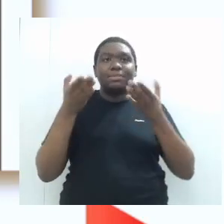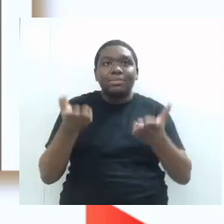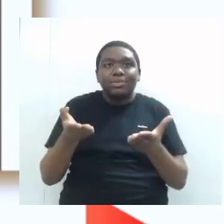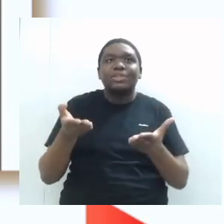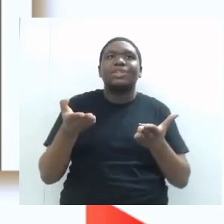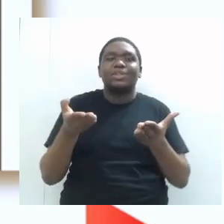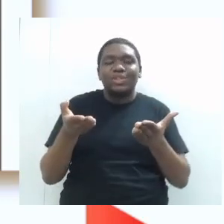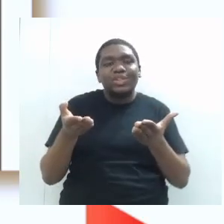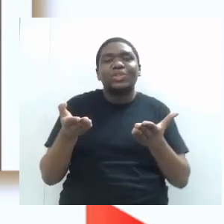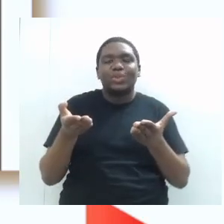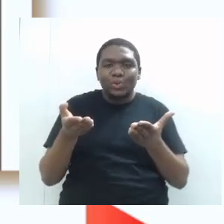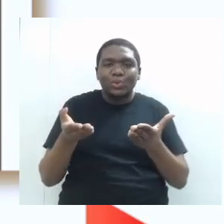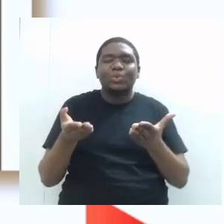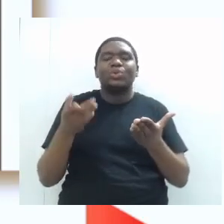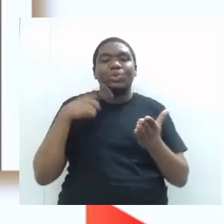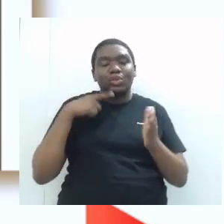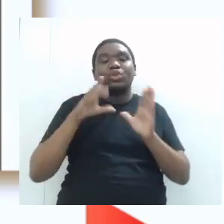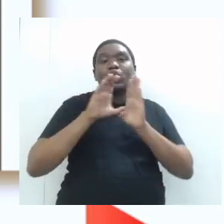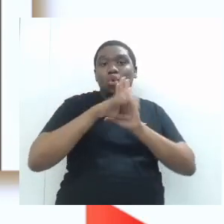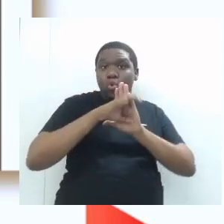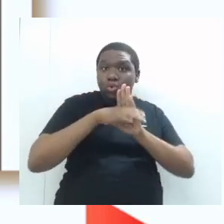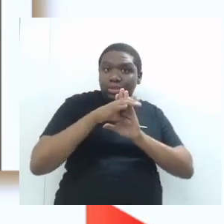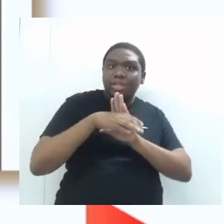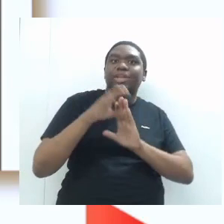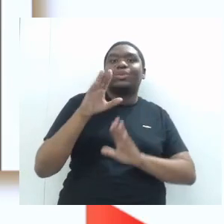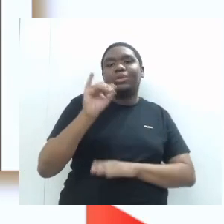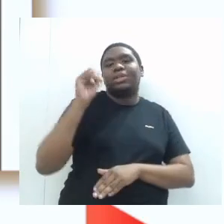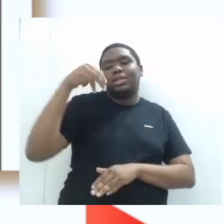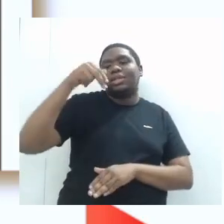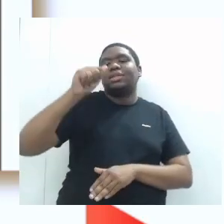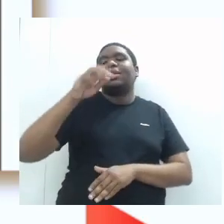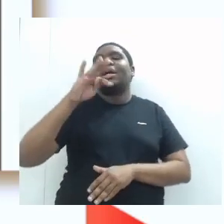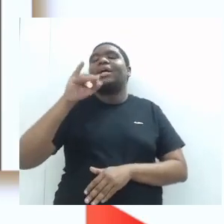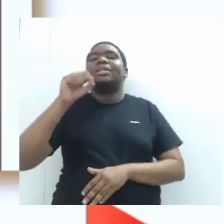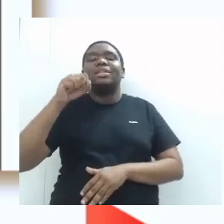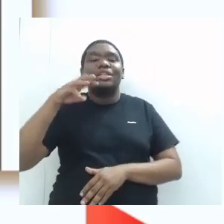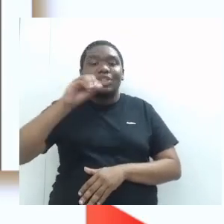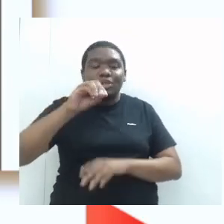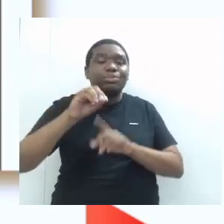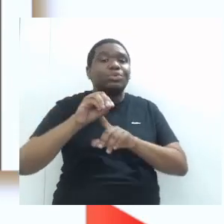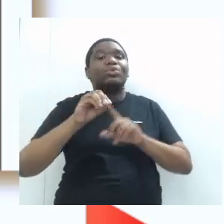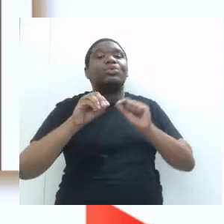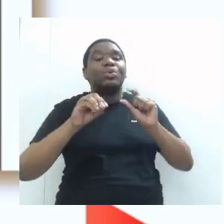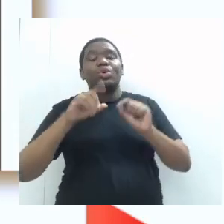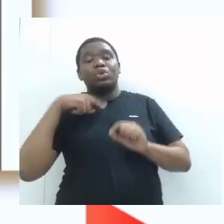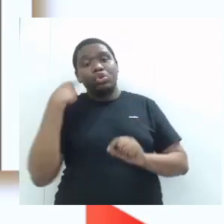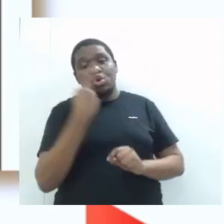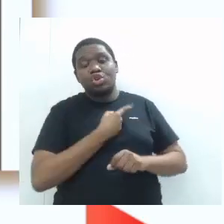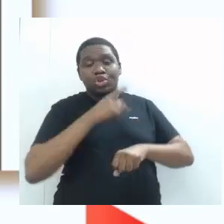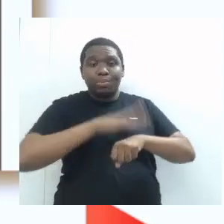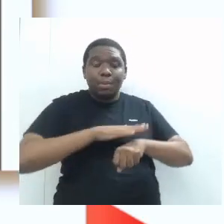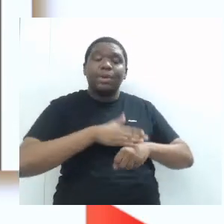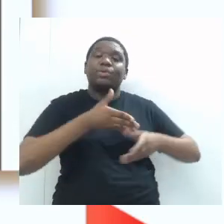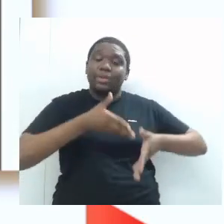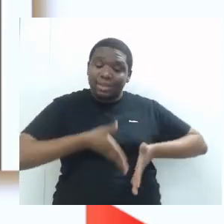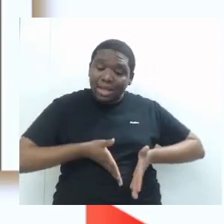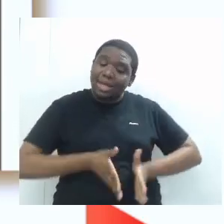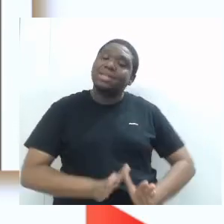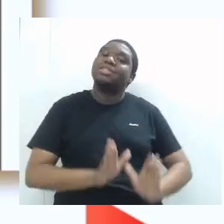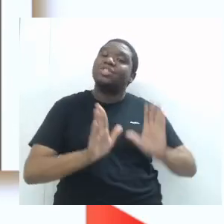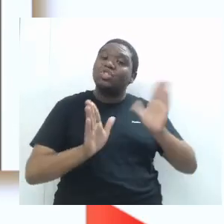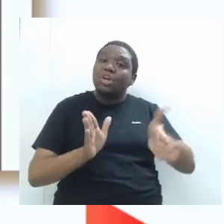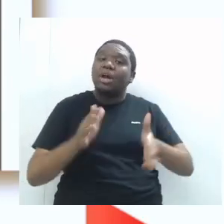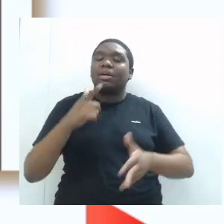racionalismo é a teoria do inatismo, ou seja, a crença de que, ao nascermos, já trazemos